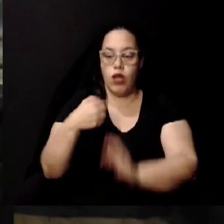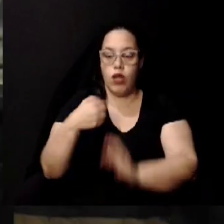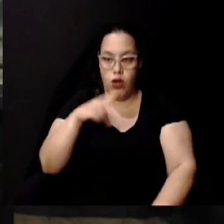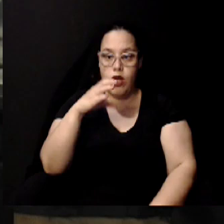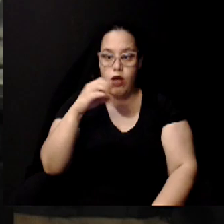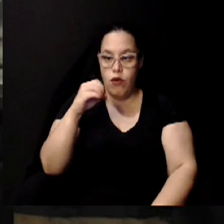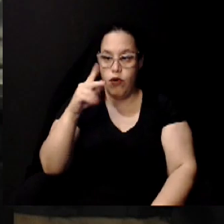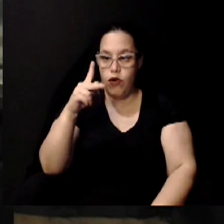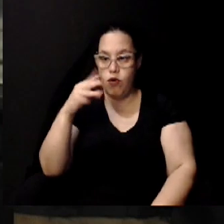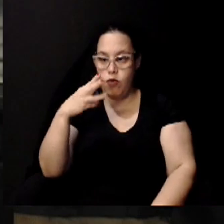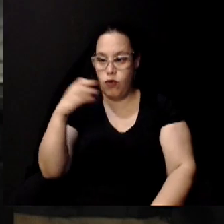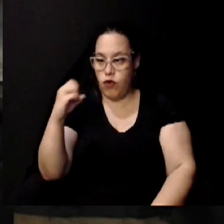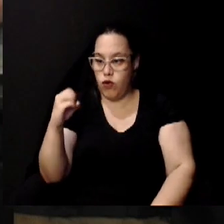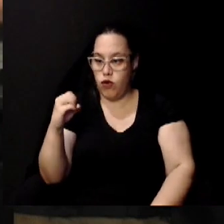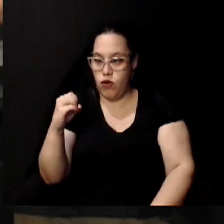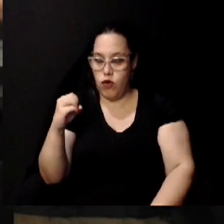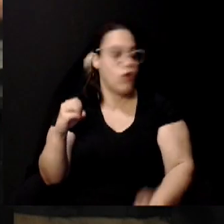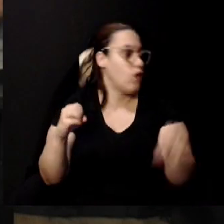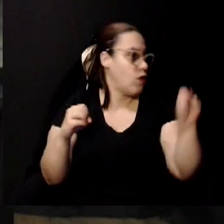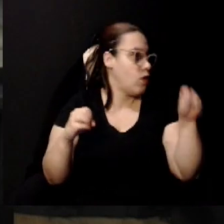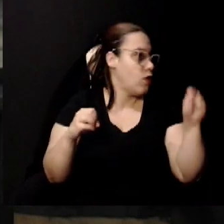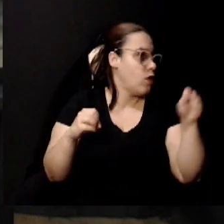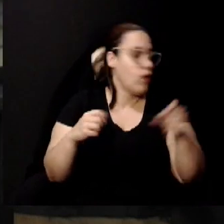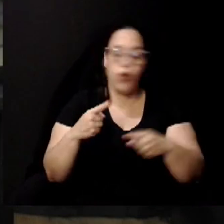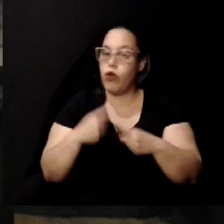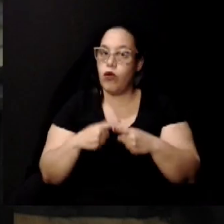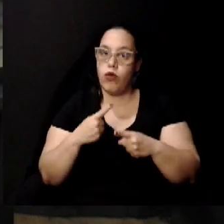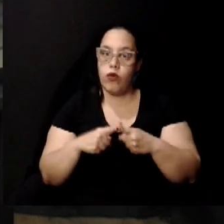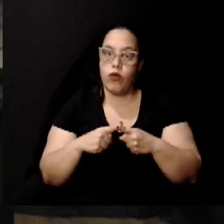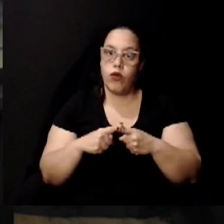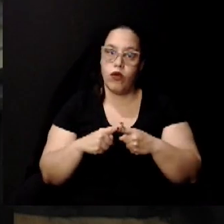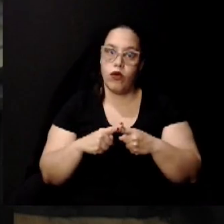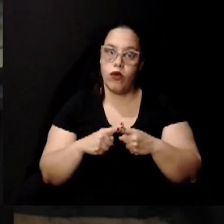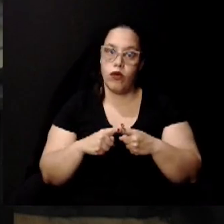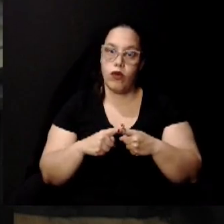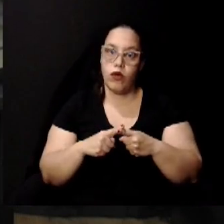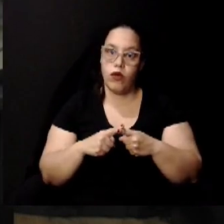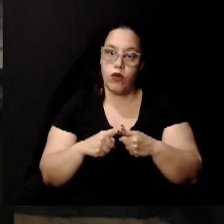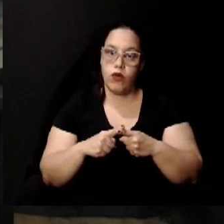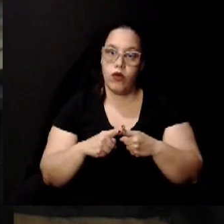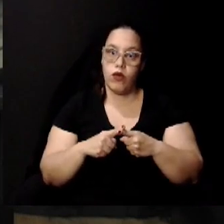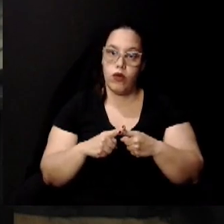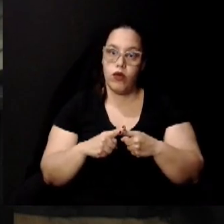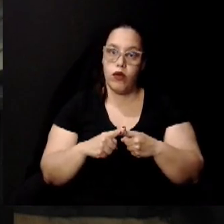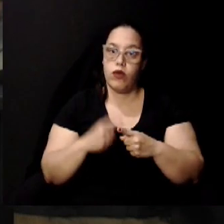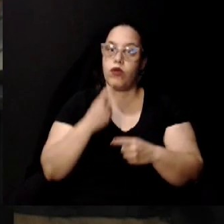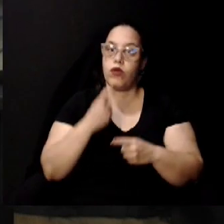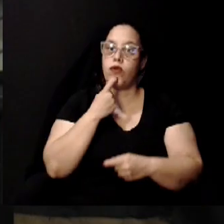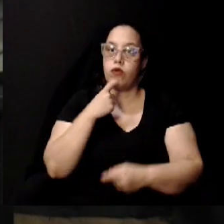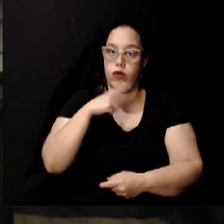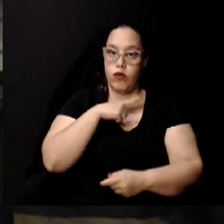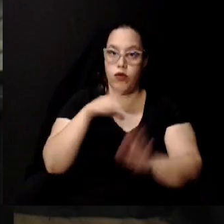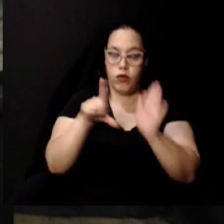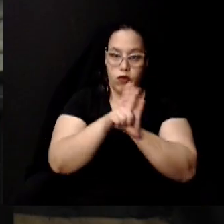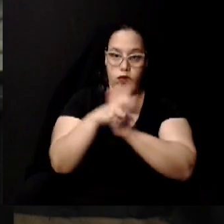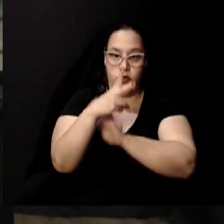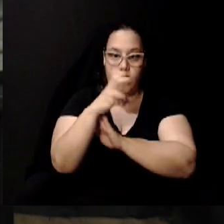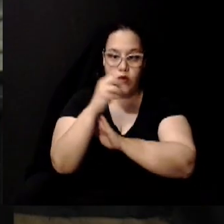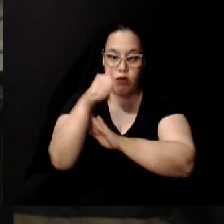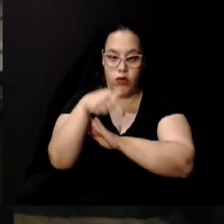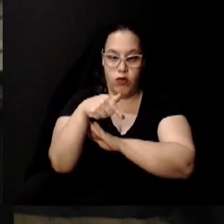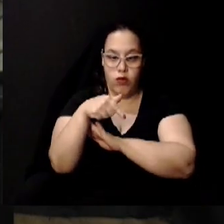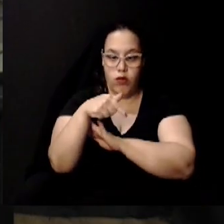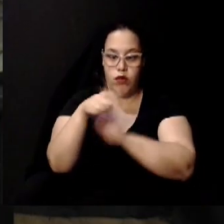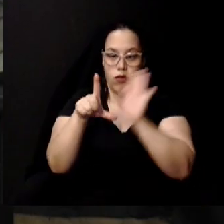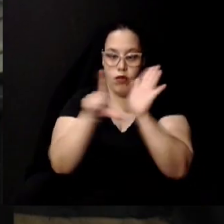levar... Porque a gente, em Campinas, tem a Lei 207, que foi a